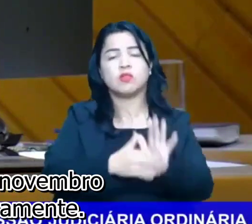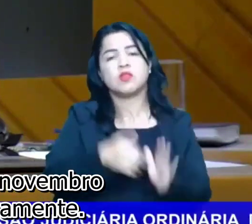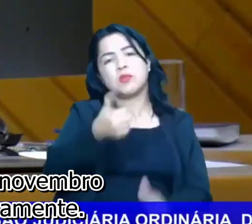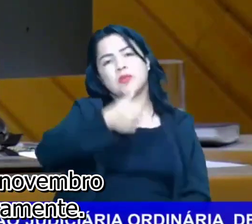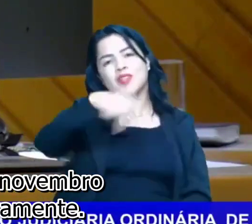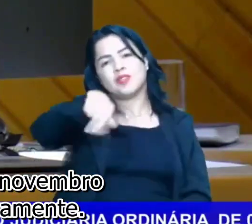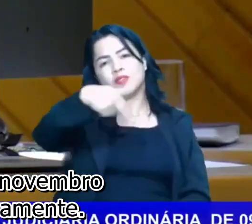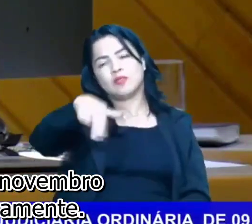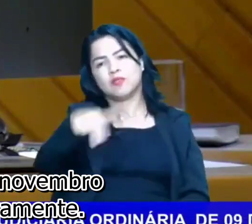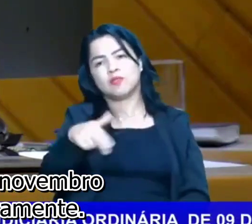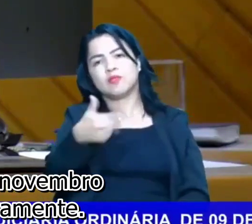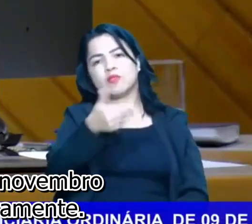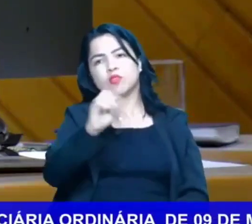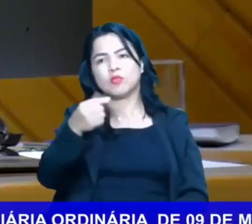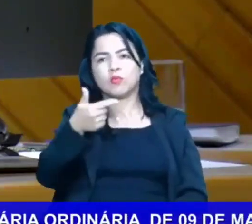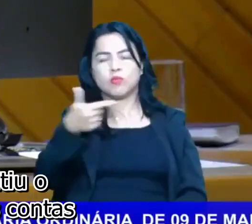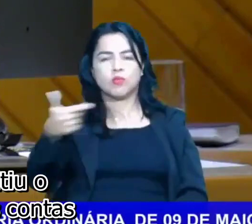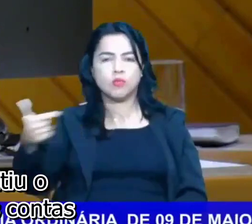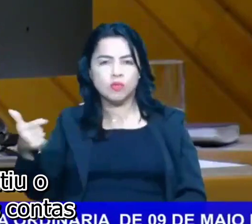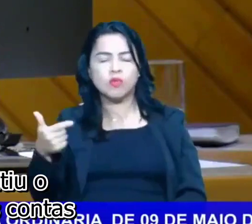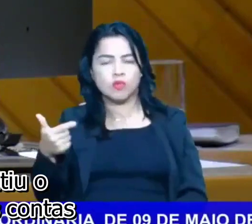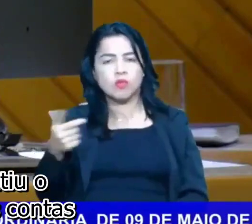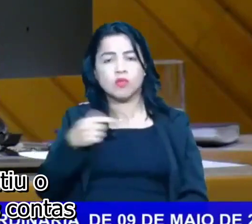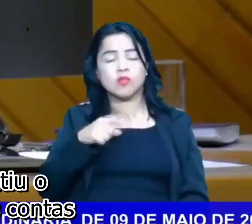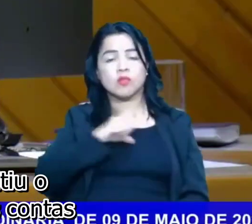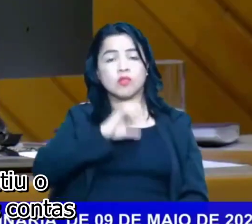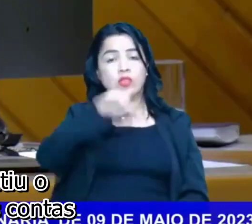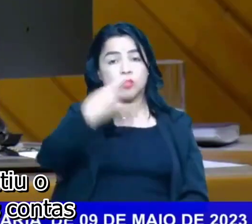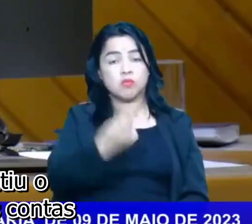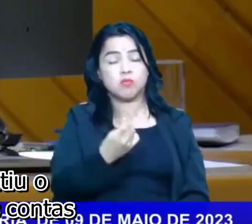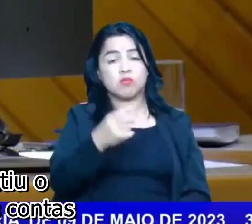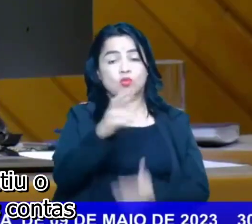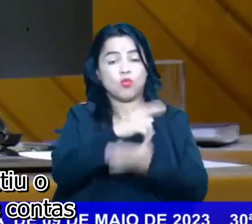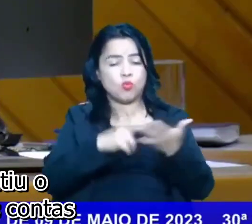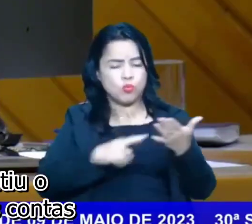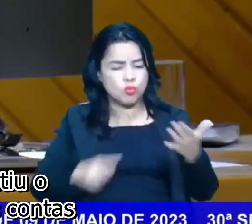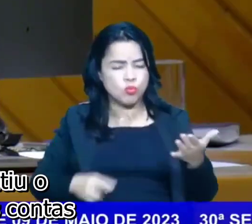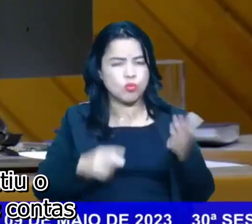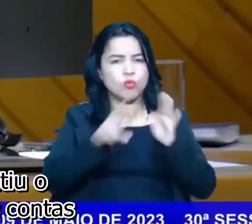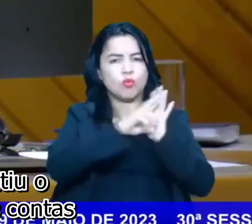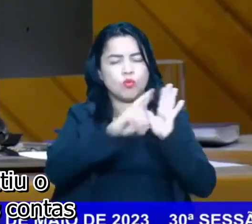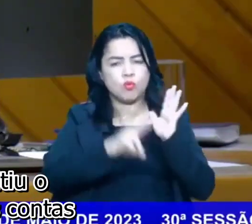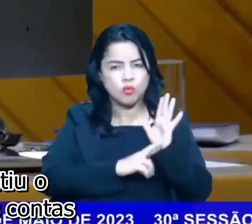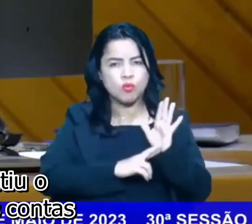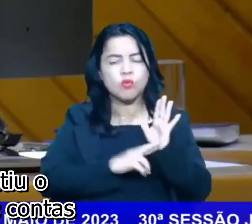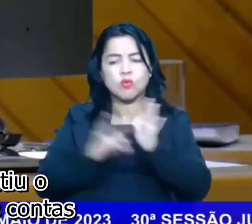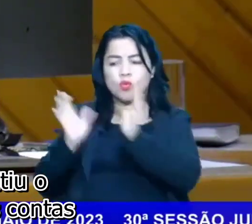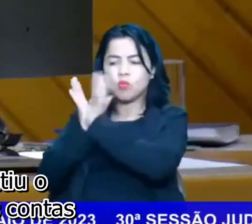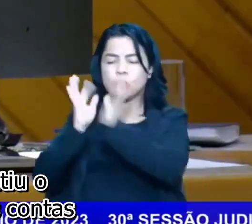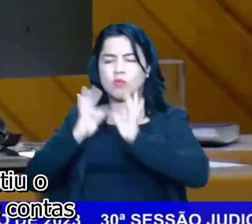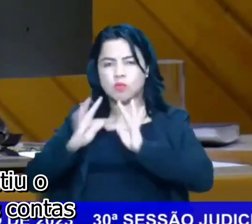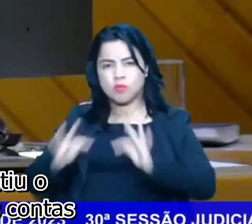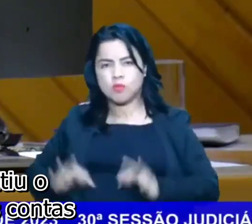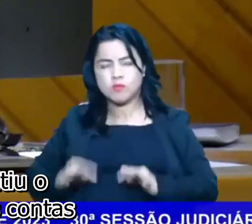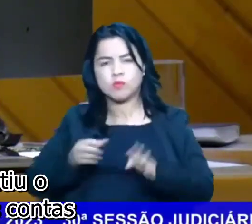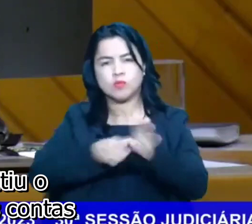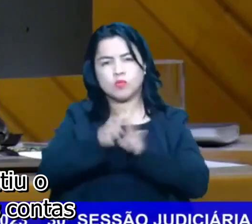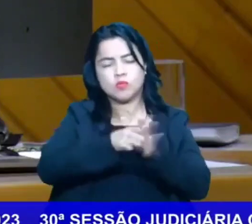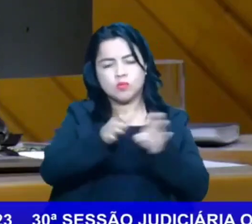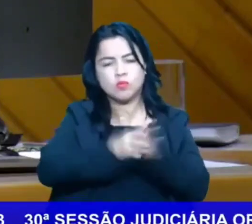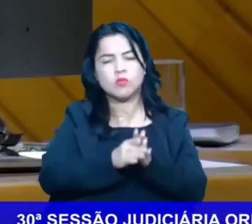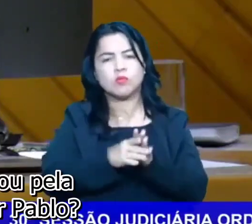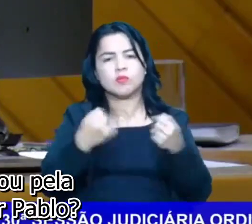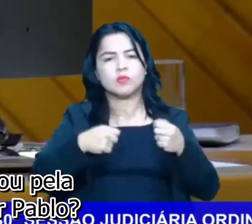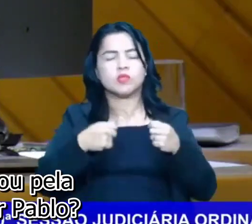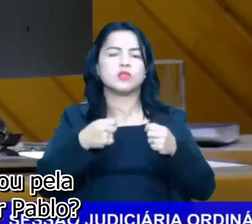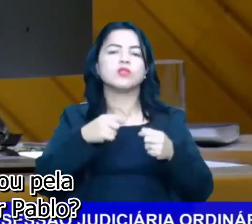2022, portanto, tempestivamente. Após a regular instrução, o NACEP ele emitiu parecer conclusivo, sugerindo a aprovação das